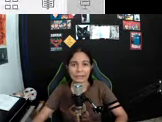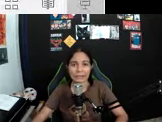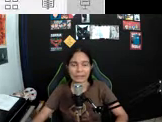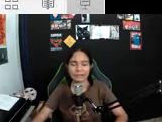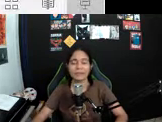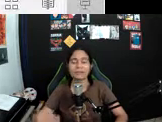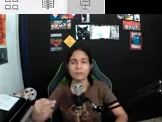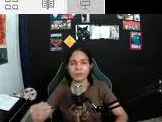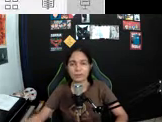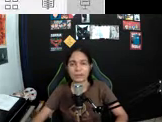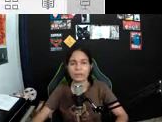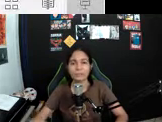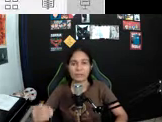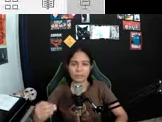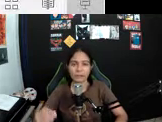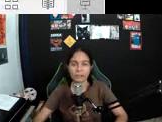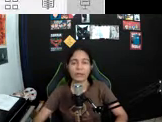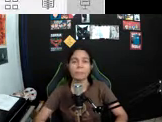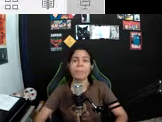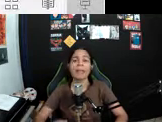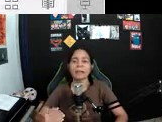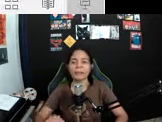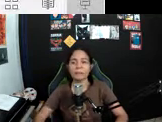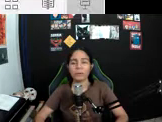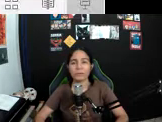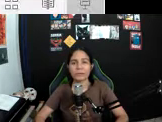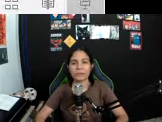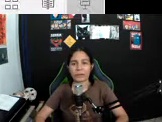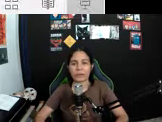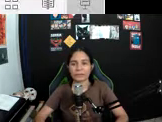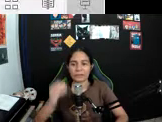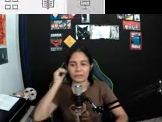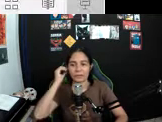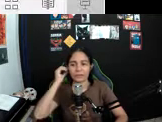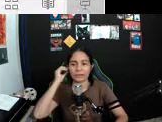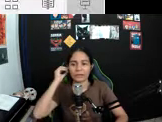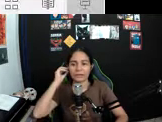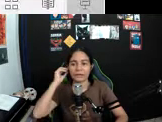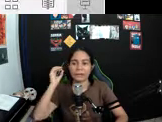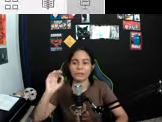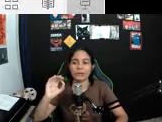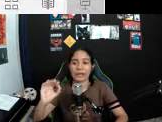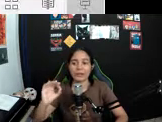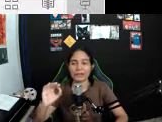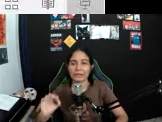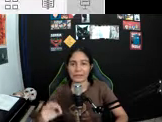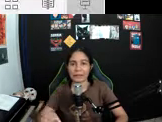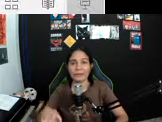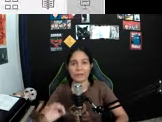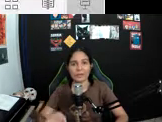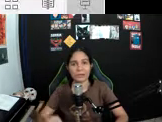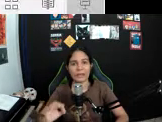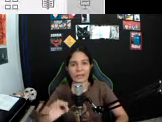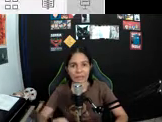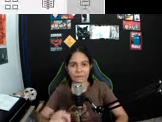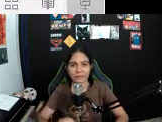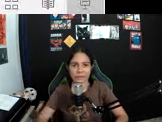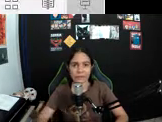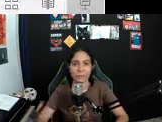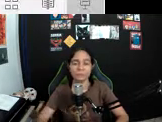se arrisquem, gente, se protejam, se previnam. Até porque os Professora, casos, quem já teve os casos